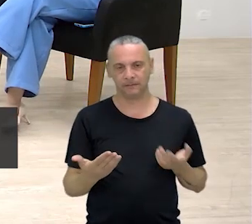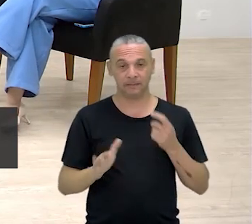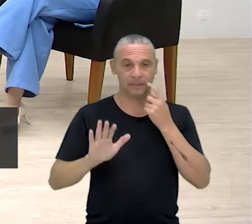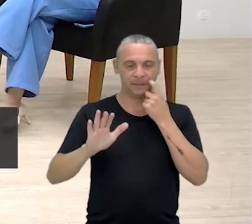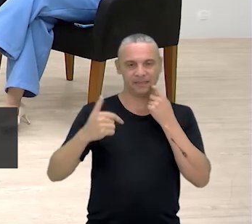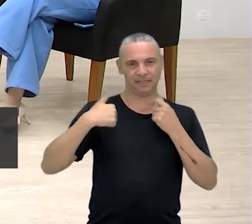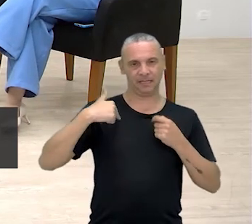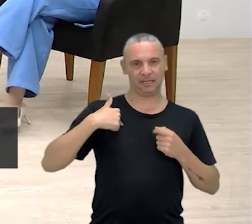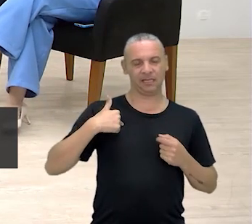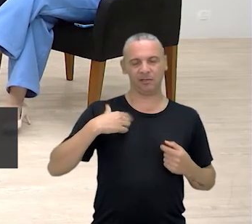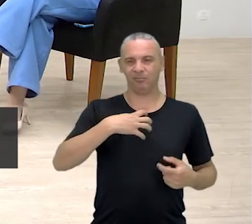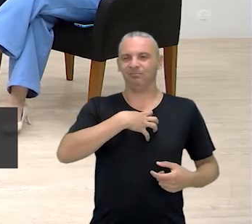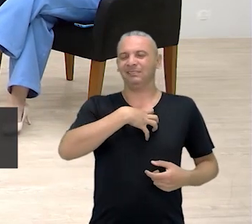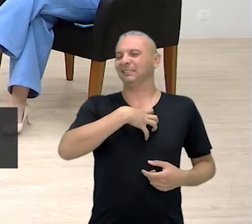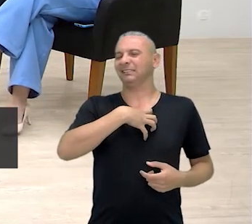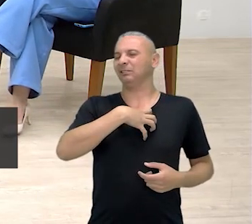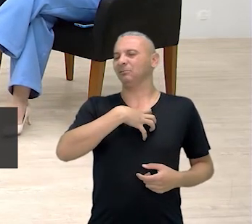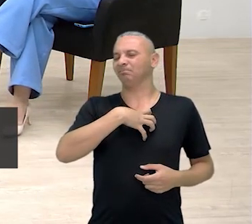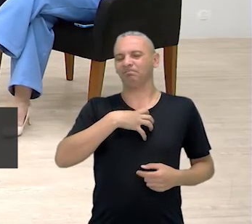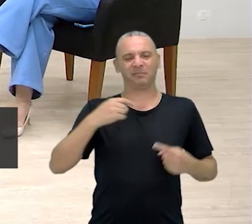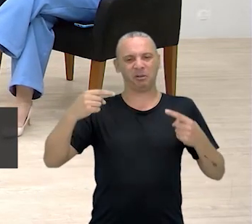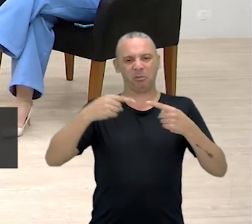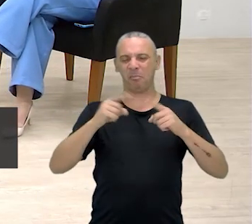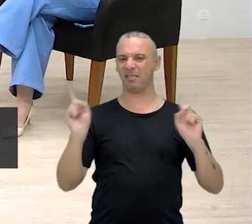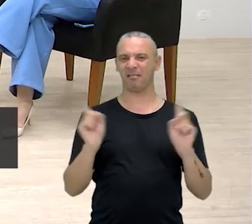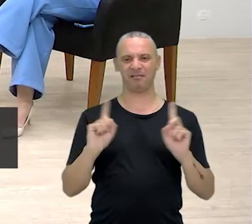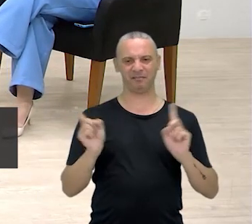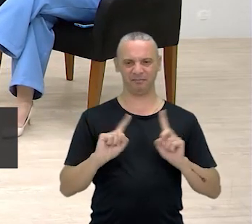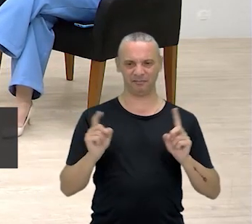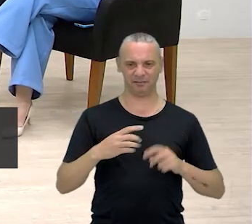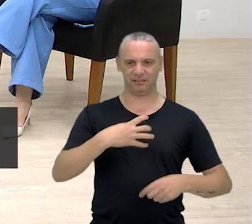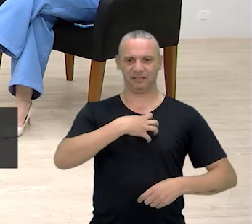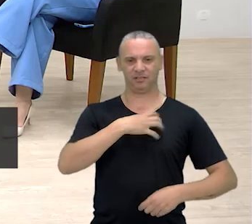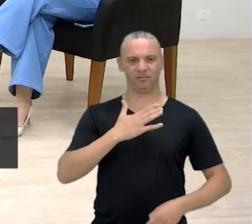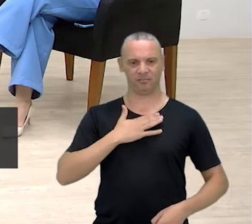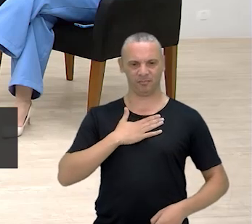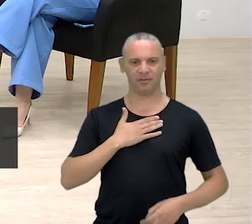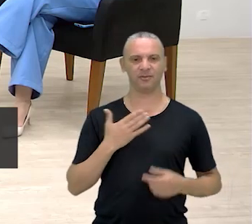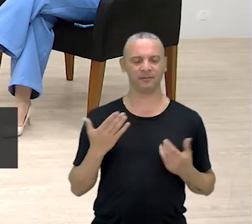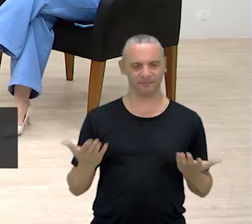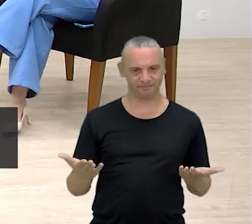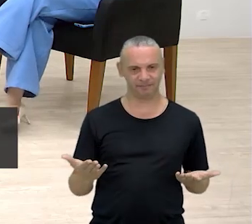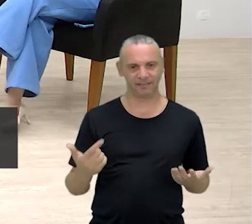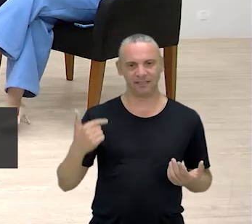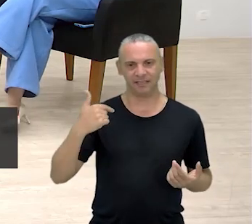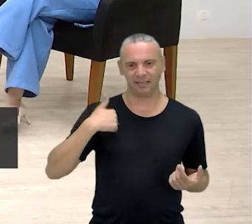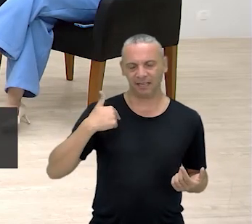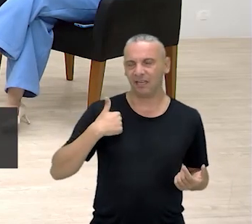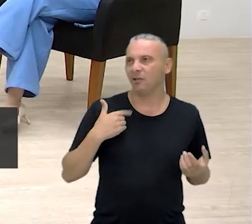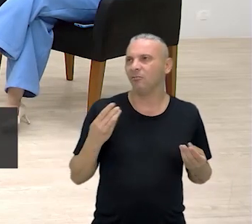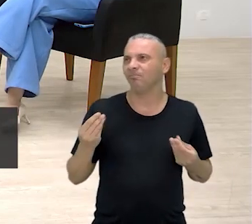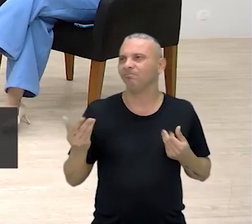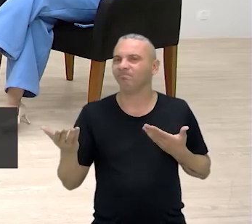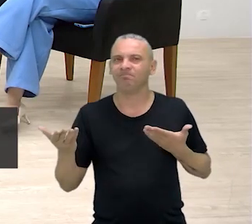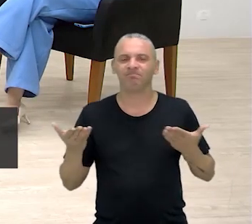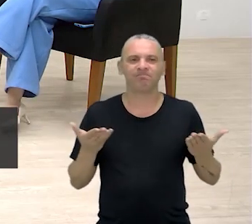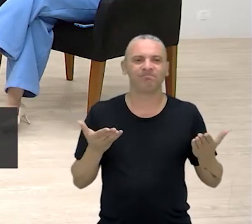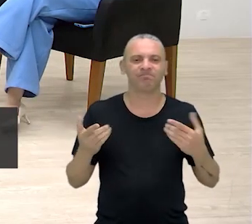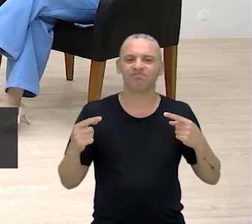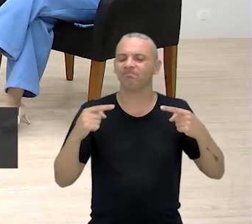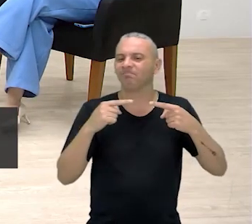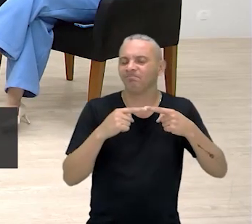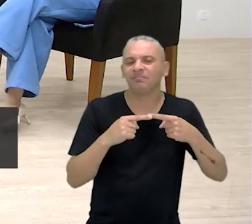Mas eu sinto ele muito distante da nossa realidade, né? A minha sensação é essa. Eu não consigo fazer tanto esse link, né,